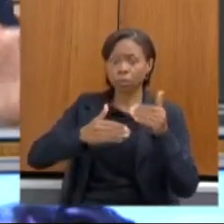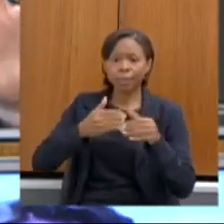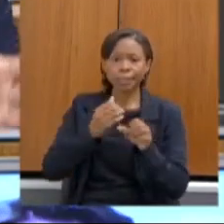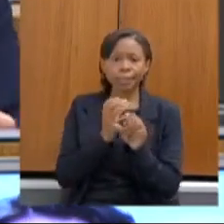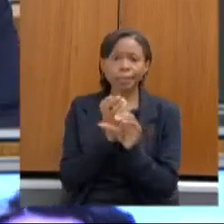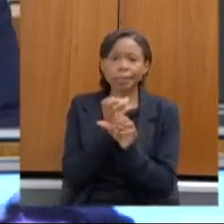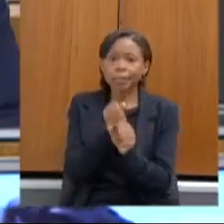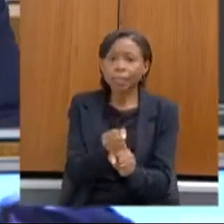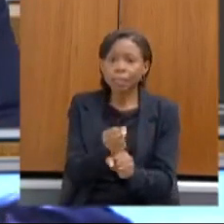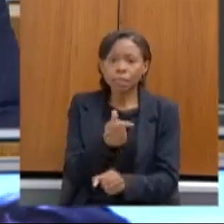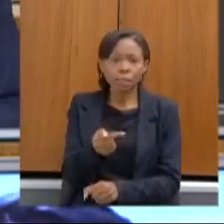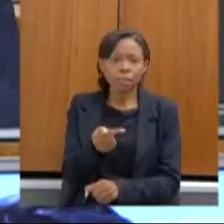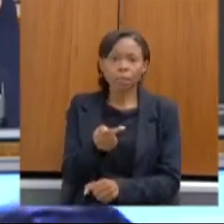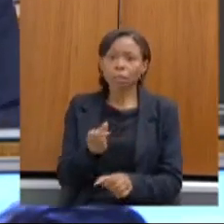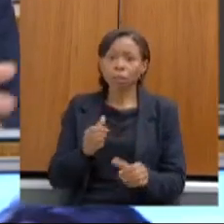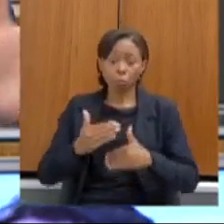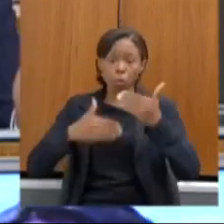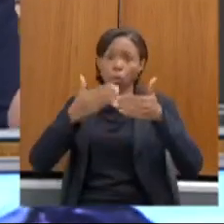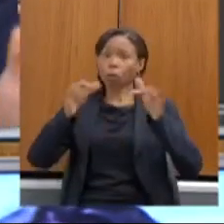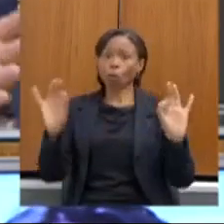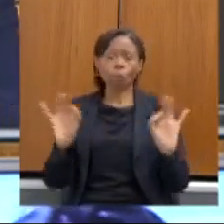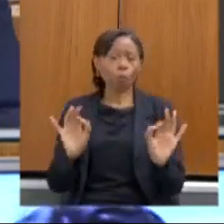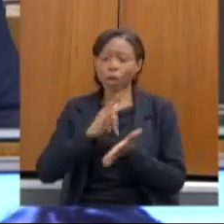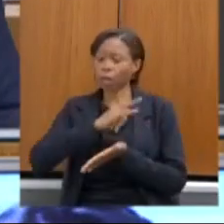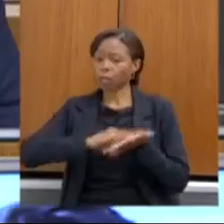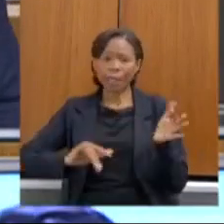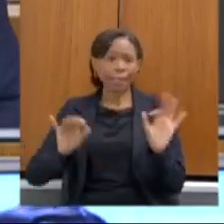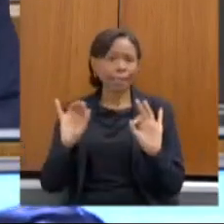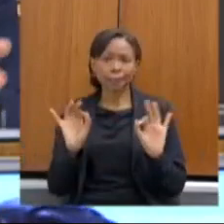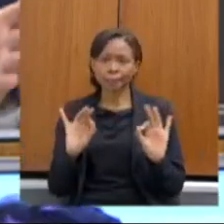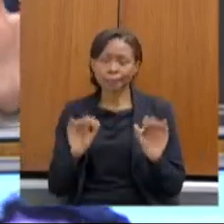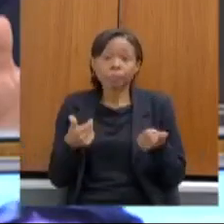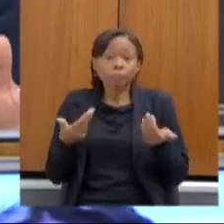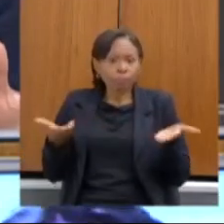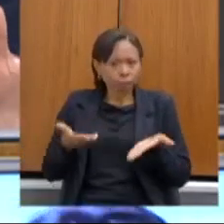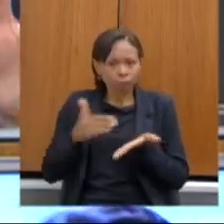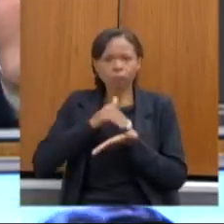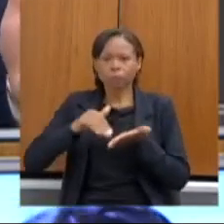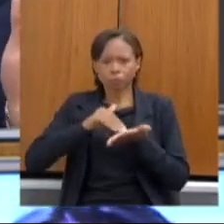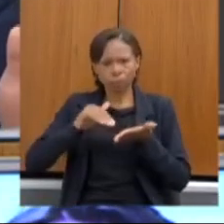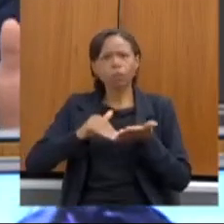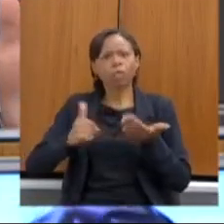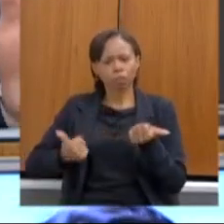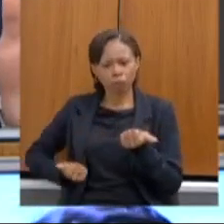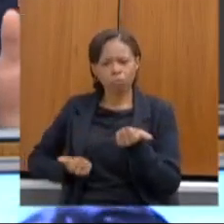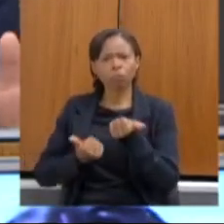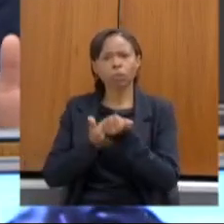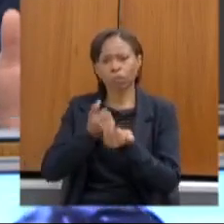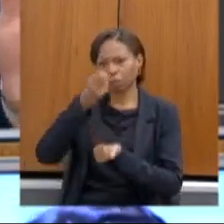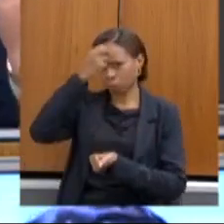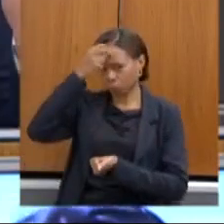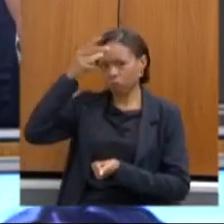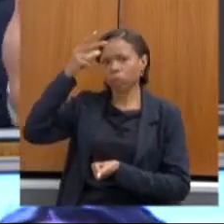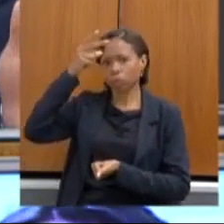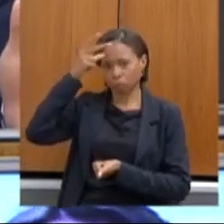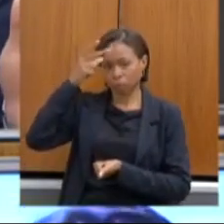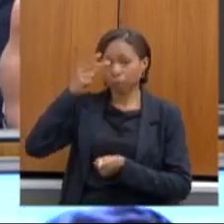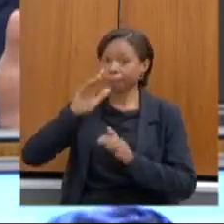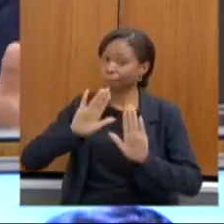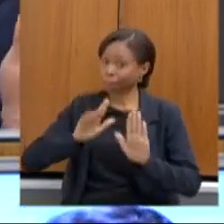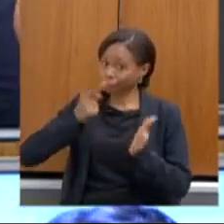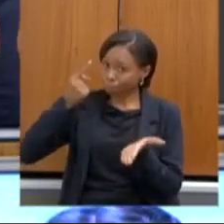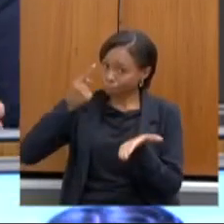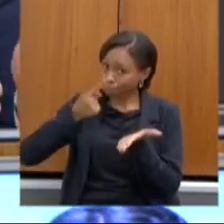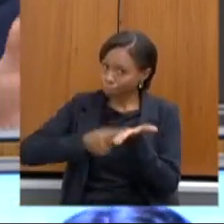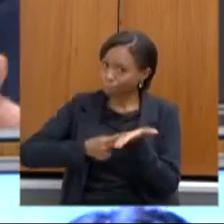processo foi concluído agora estratégia da secretaria é pegar e apoiar a prefeitura mas com o